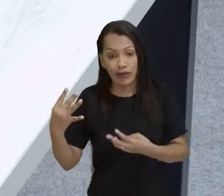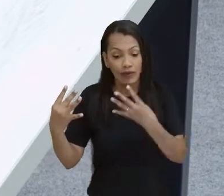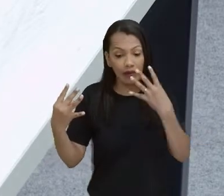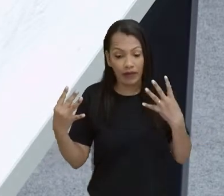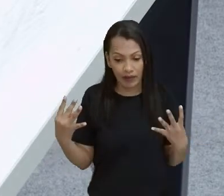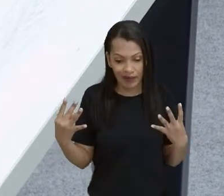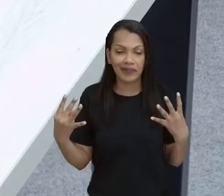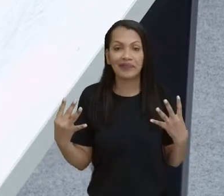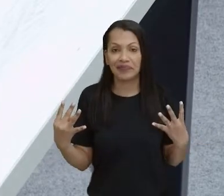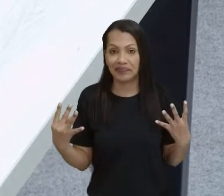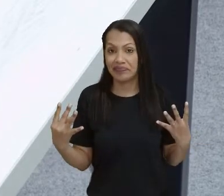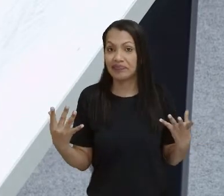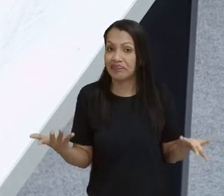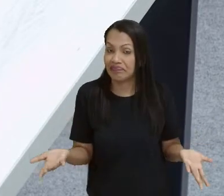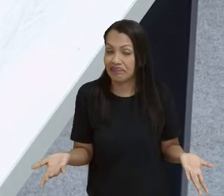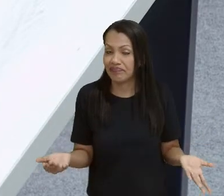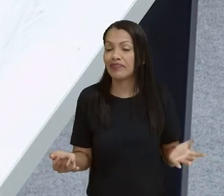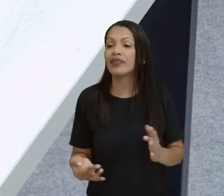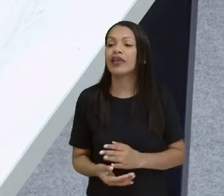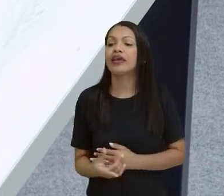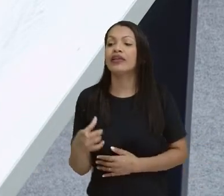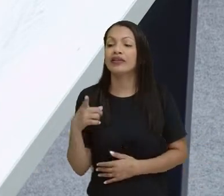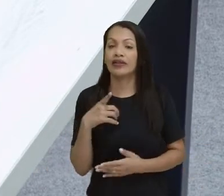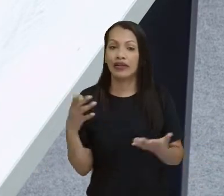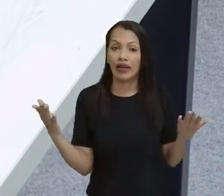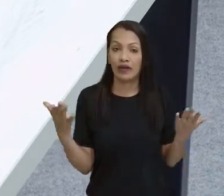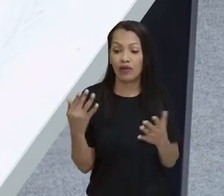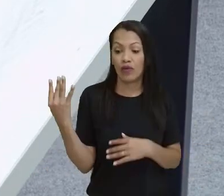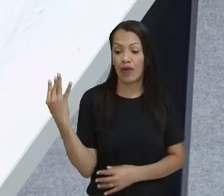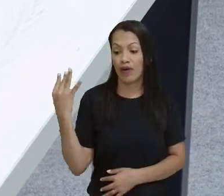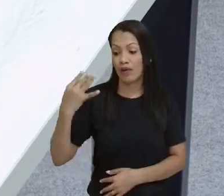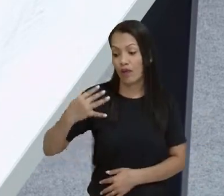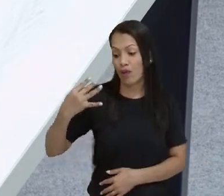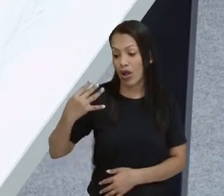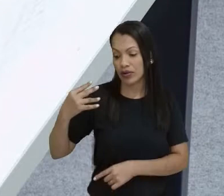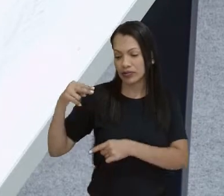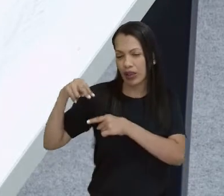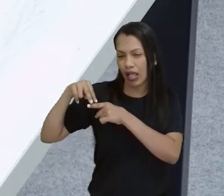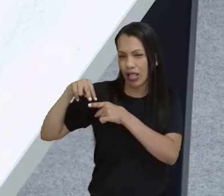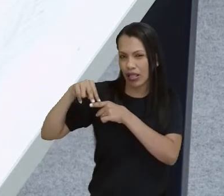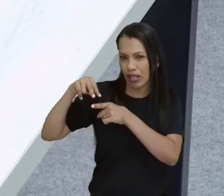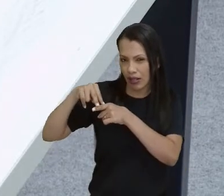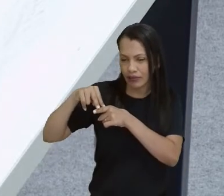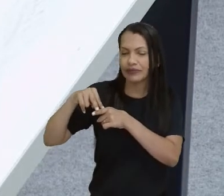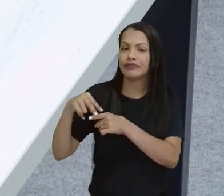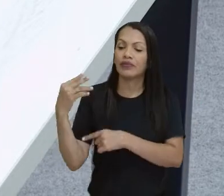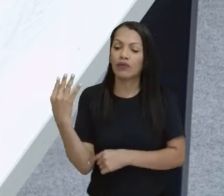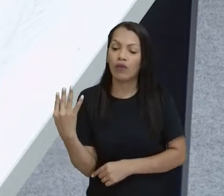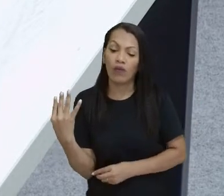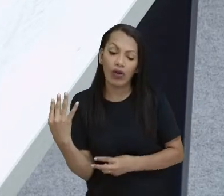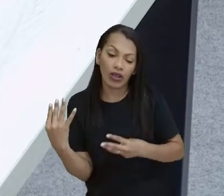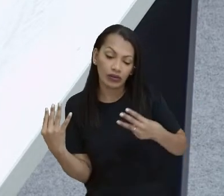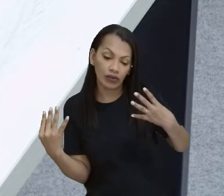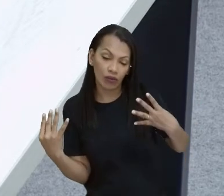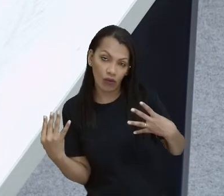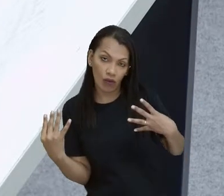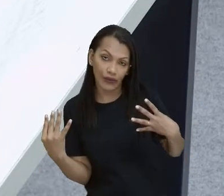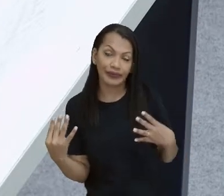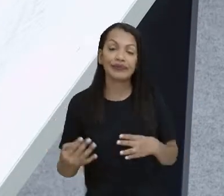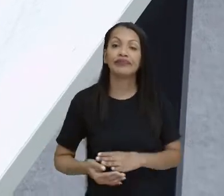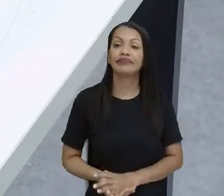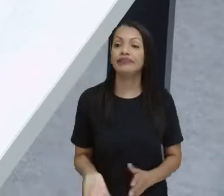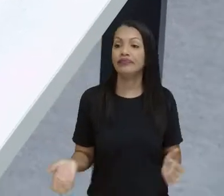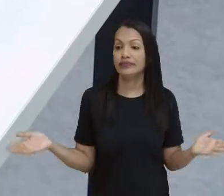pessoas, a metade. Então, eu tenho agora, ó, 4 fatias de cada lado. E